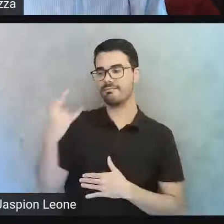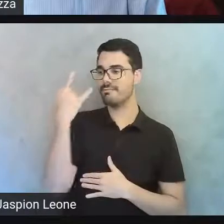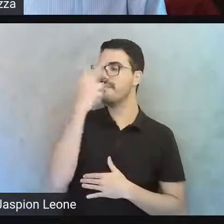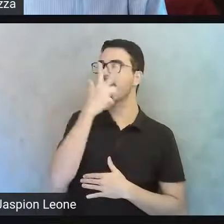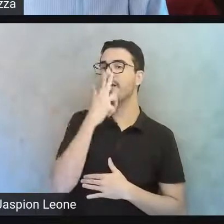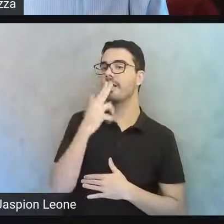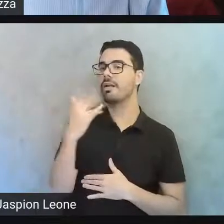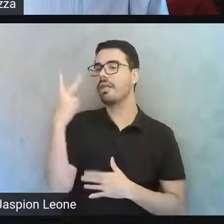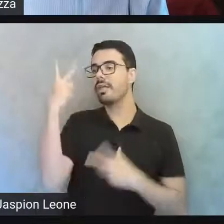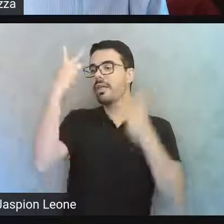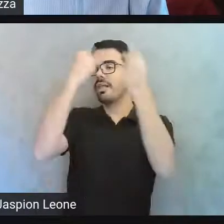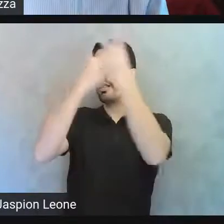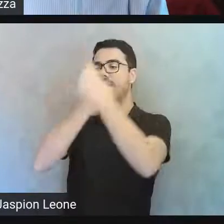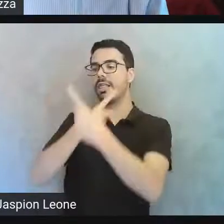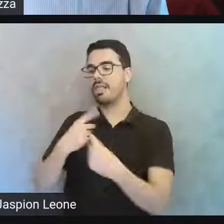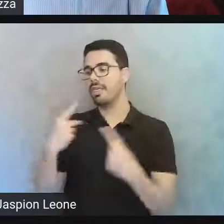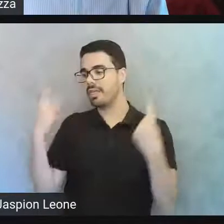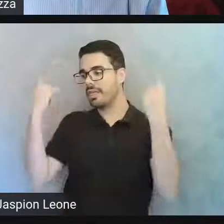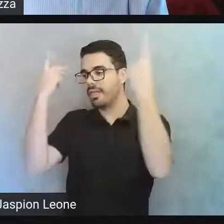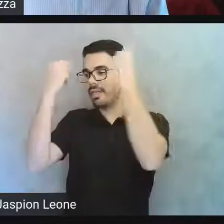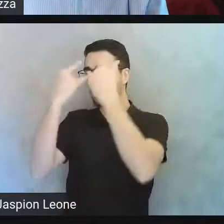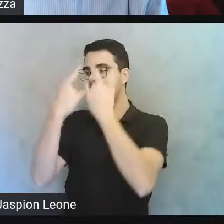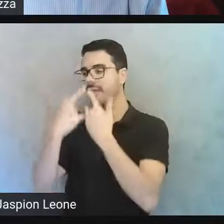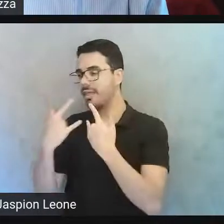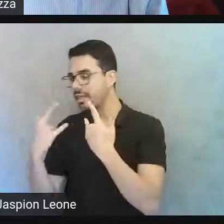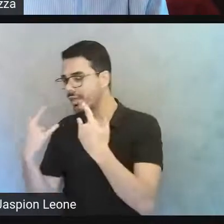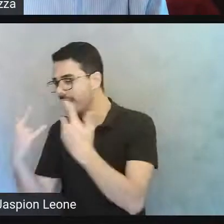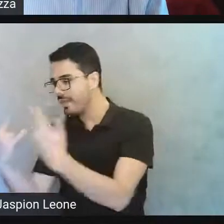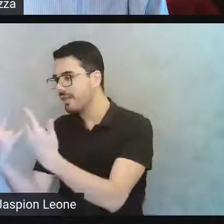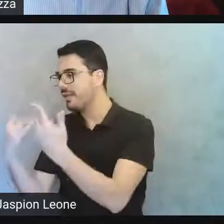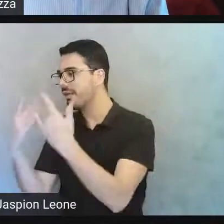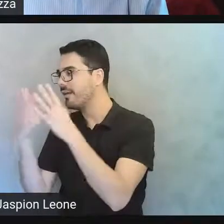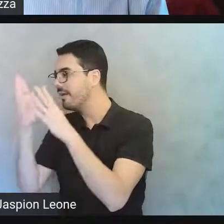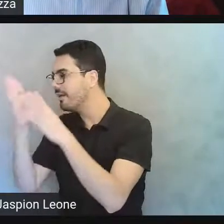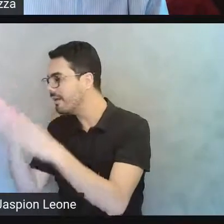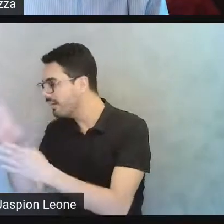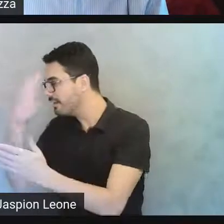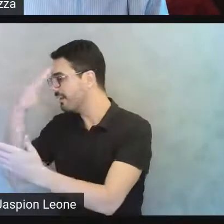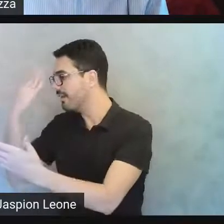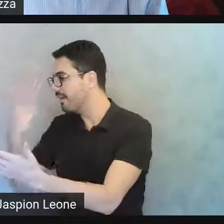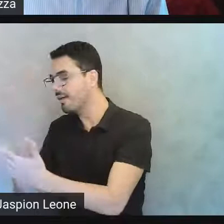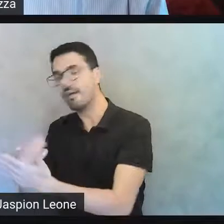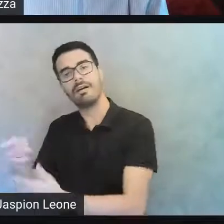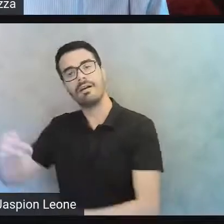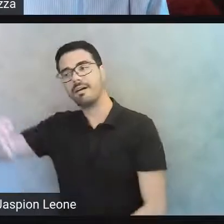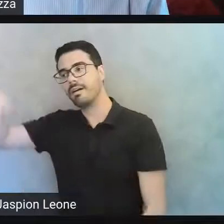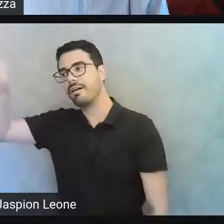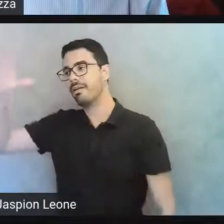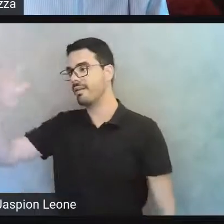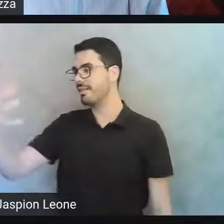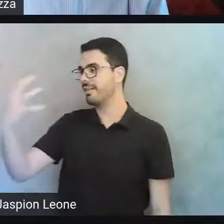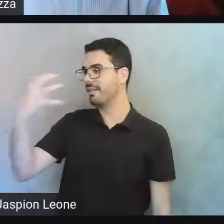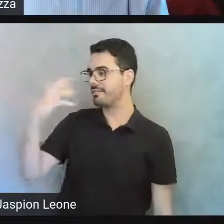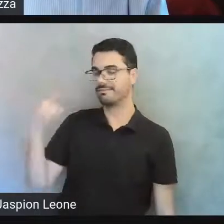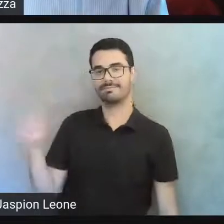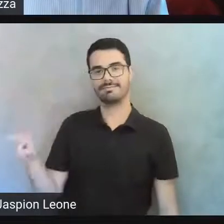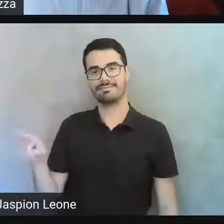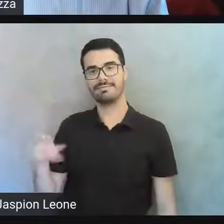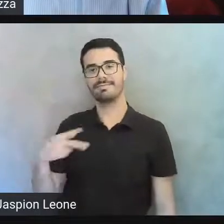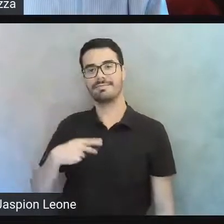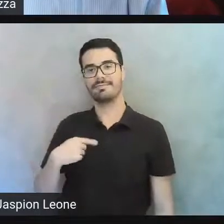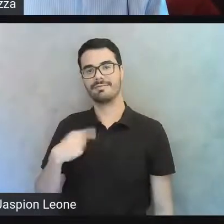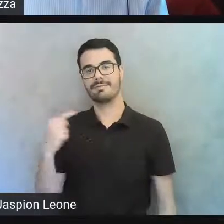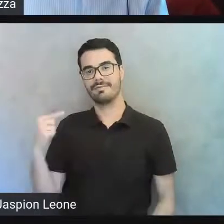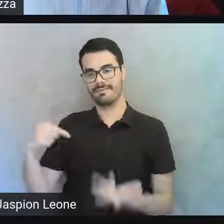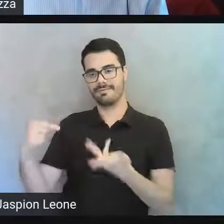e demagógica, quase cruel com as pessoas. Não é que alguém que tem autoridade religiosa se dispõe a falar de política, vai ter impacto